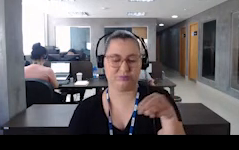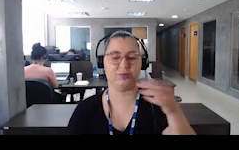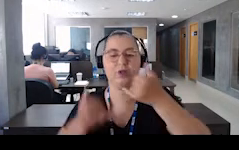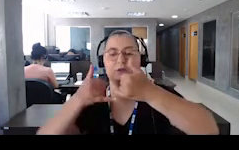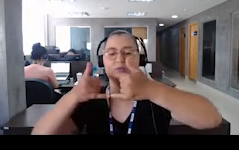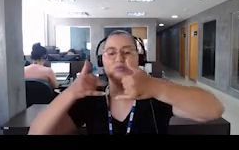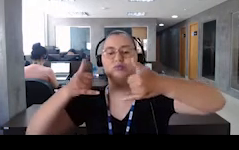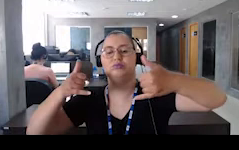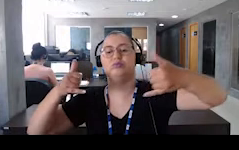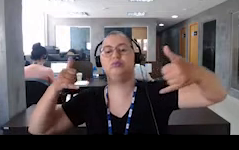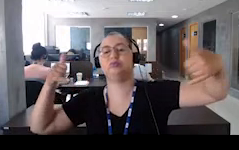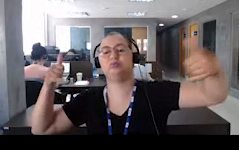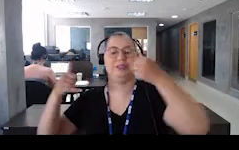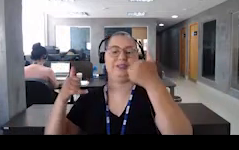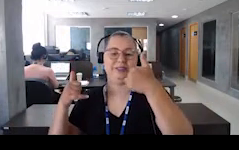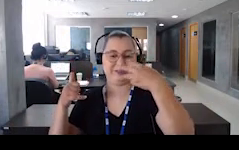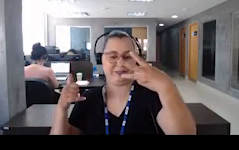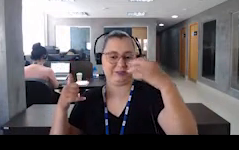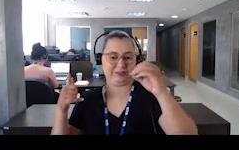130 metros.